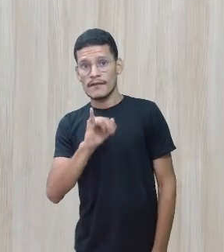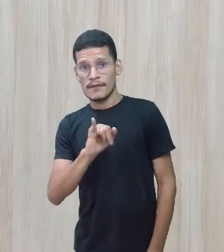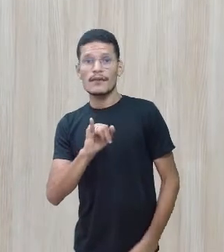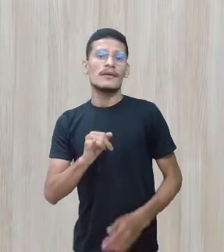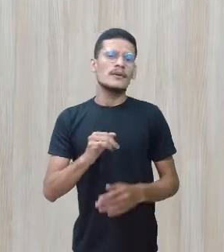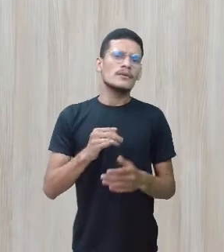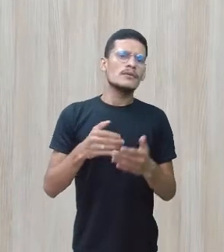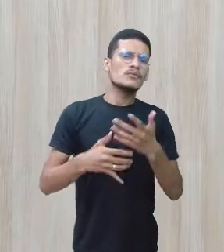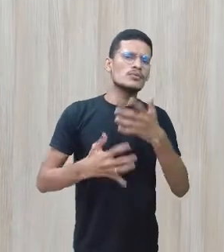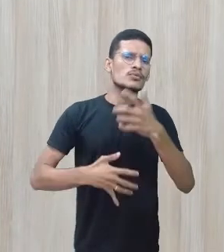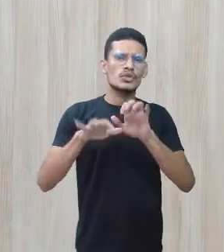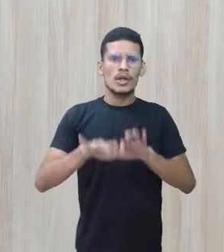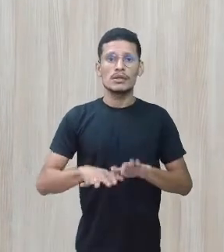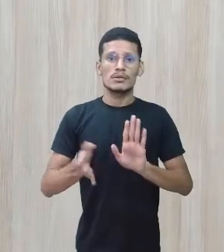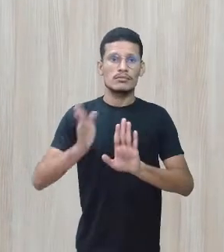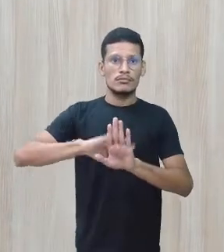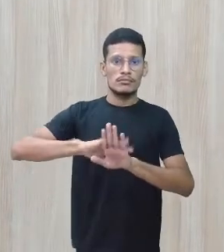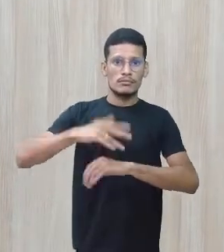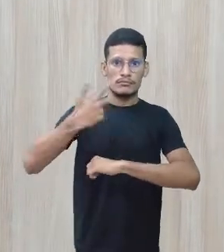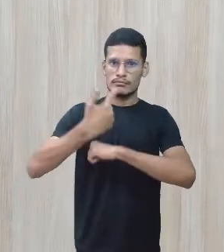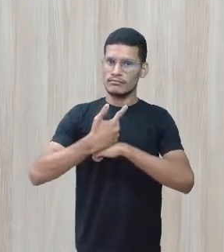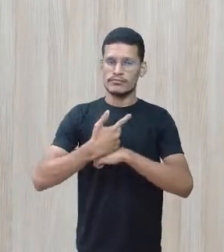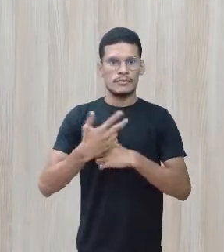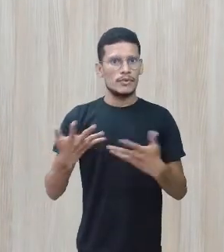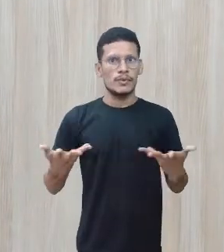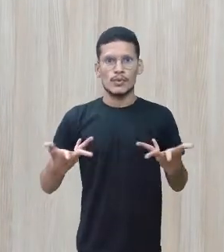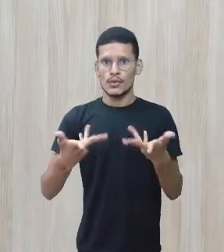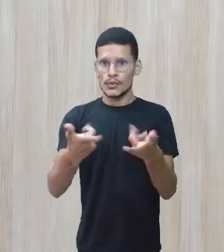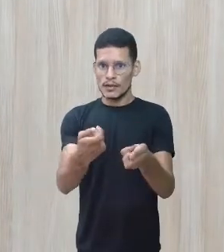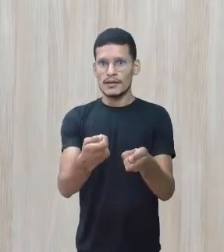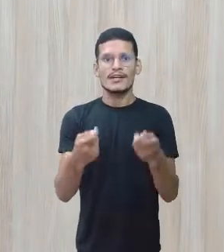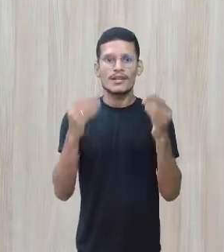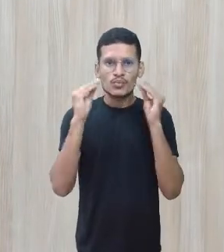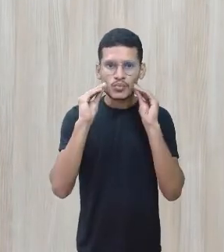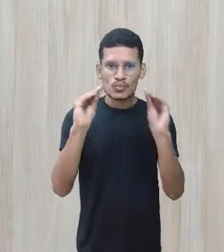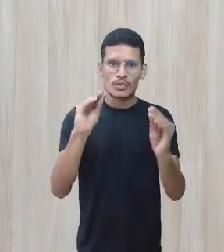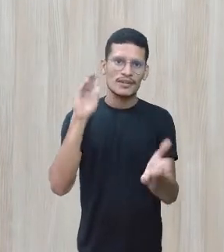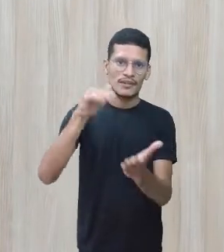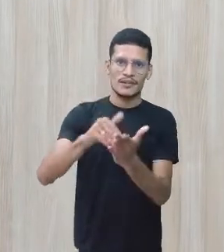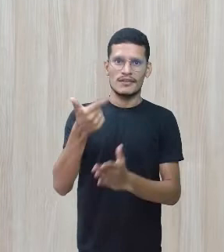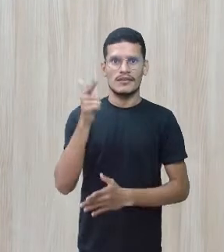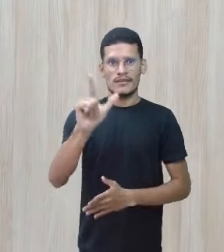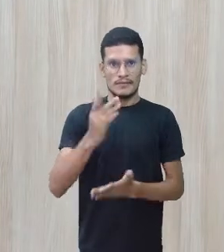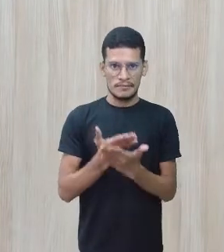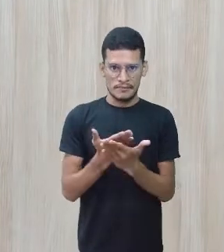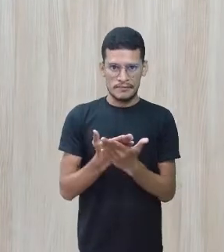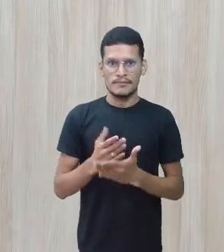no chat. Obrigada à produção incrível, certo? Um beijo e até a próxima.